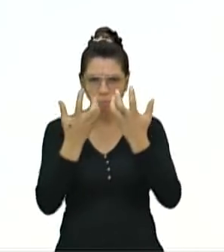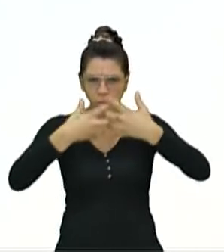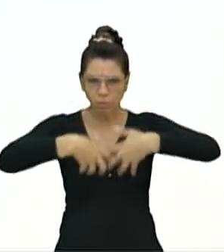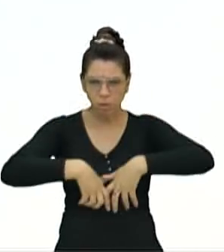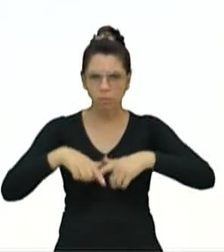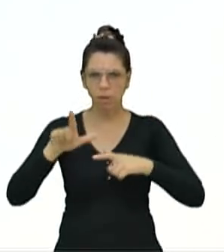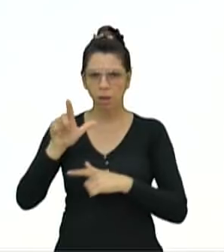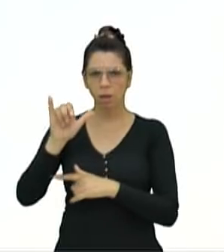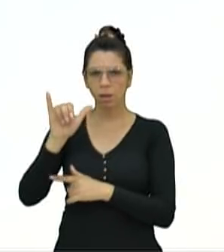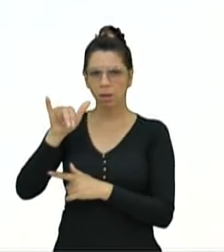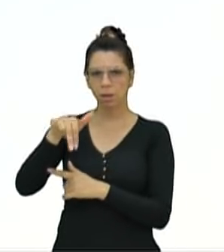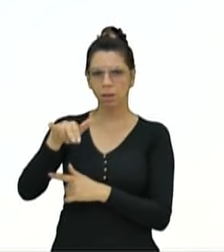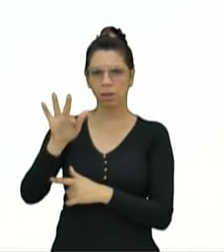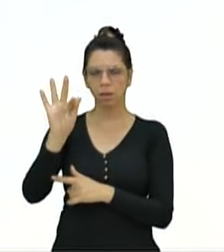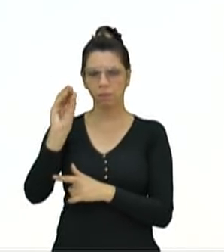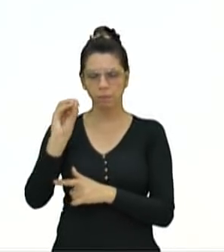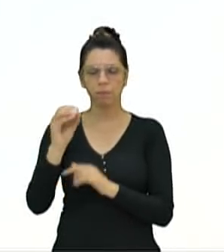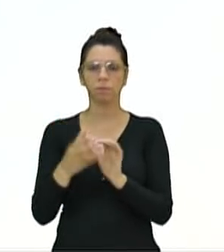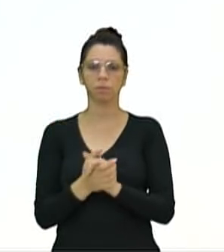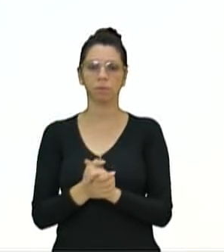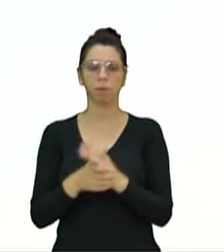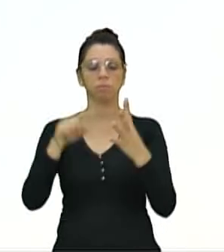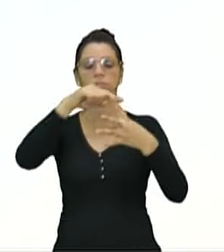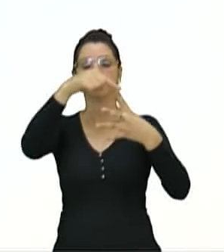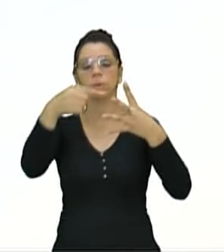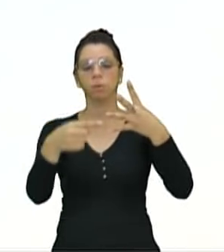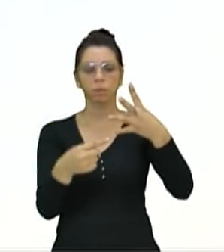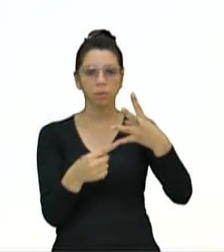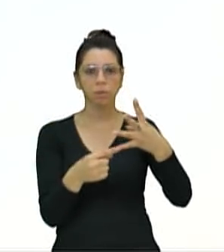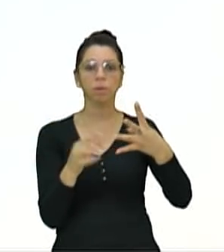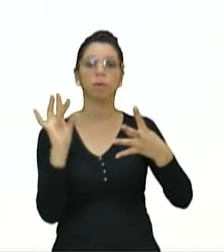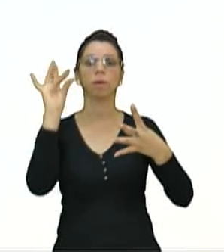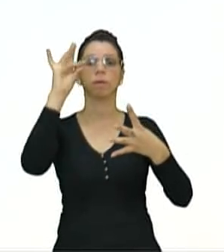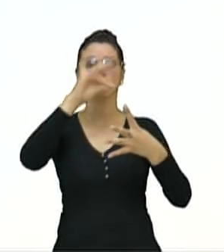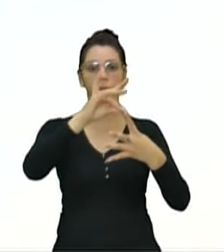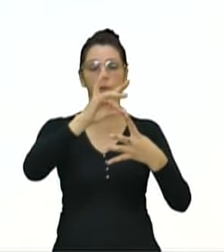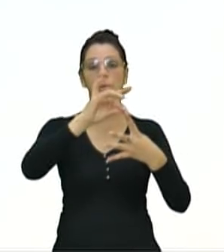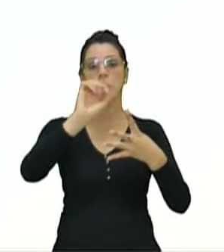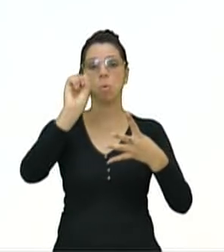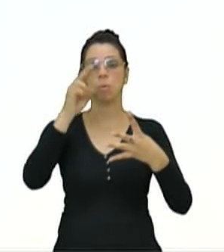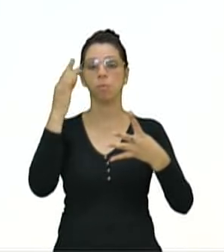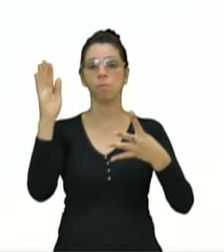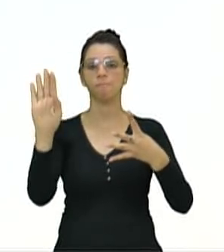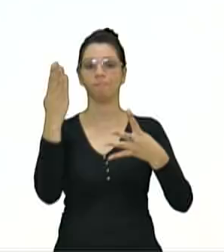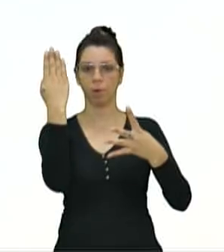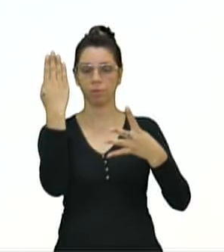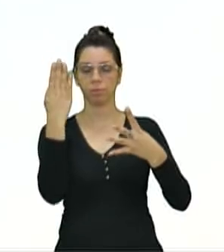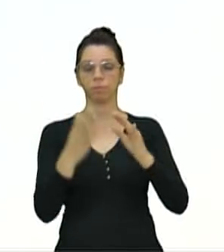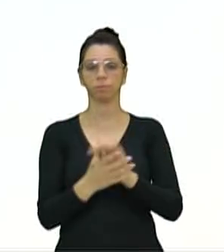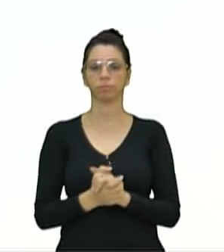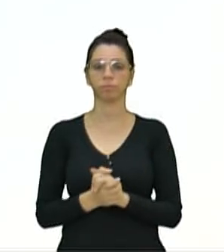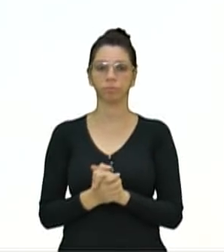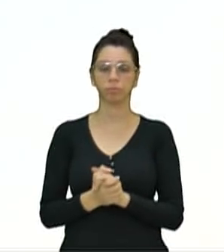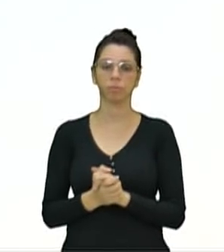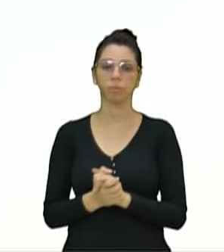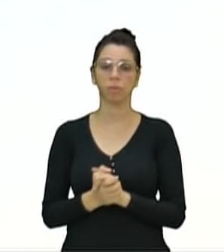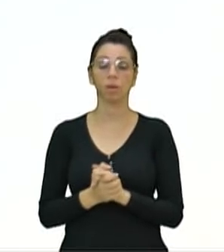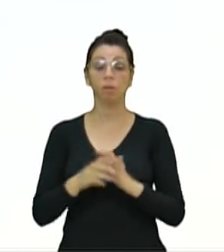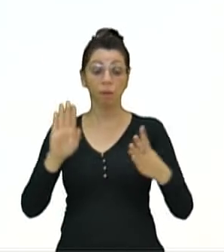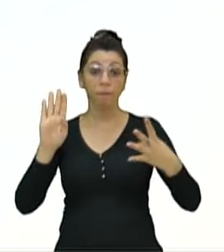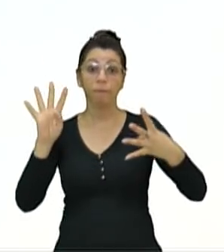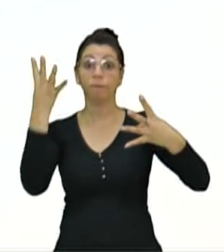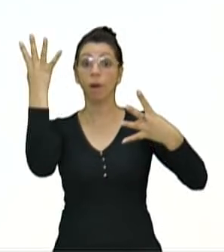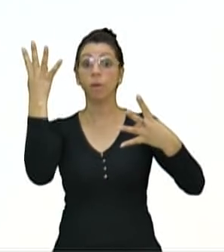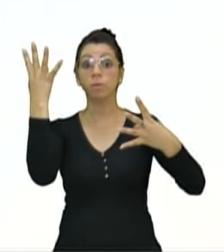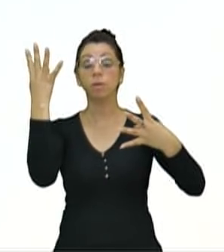não? Então, julgue essas 4 afirmativas como V ou F e naquela que você julgou como